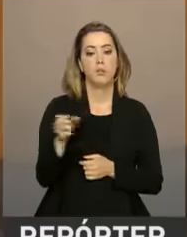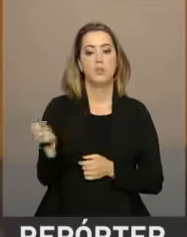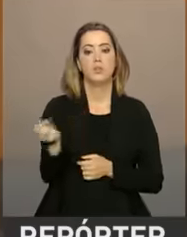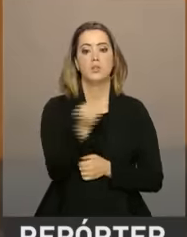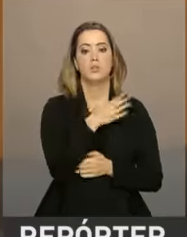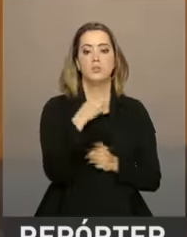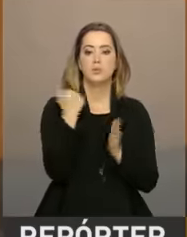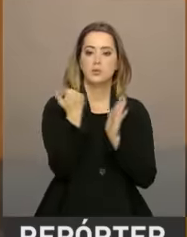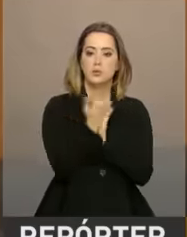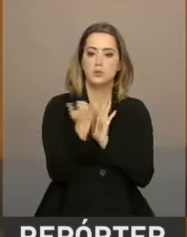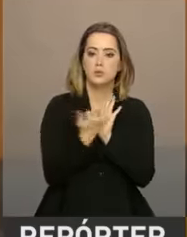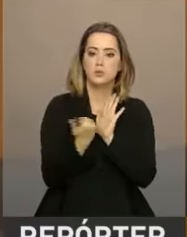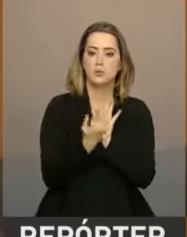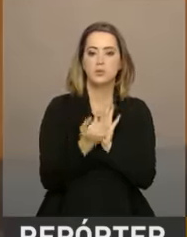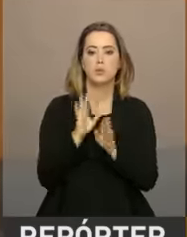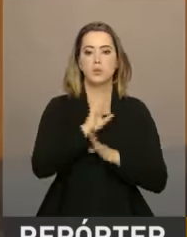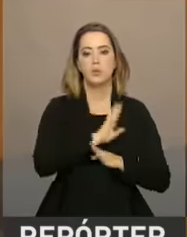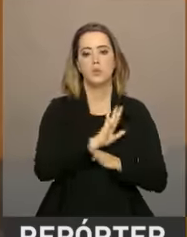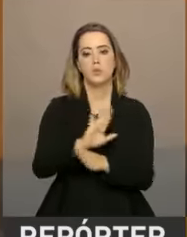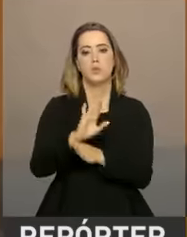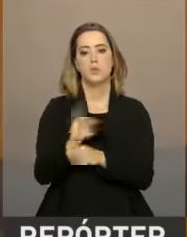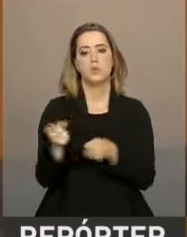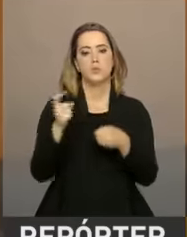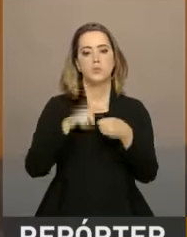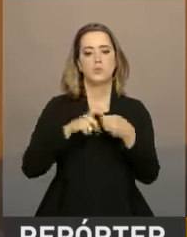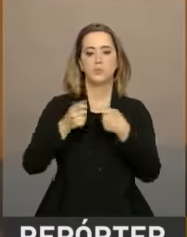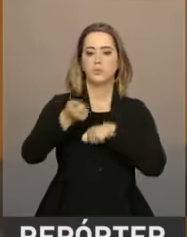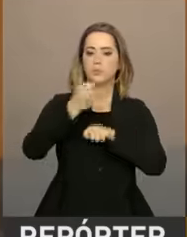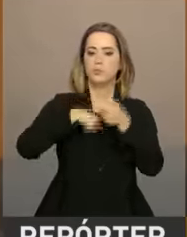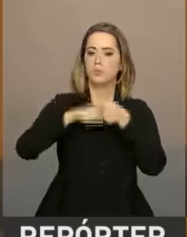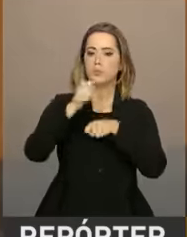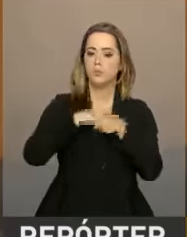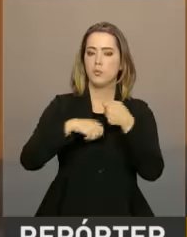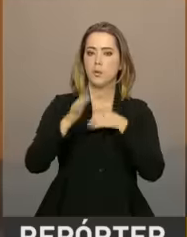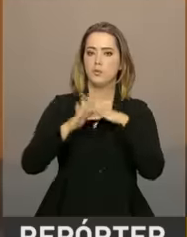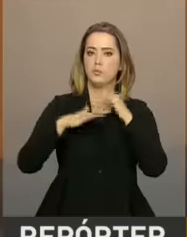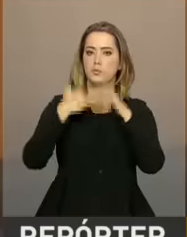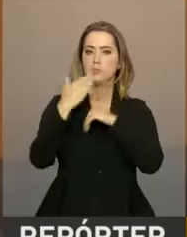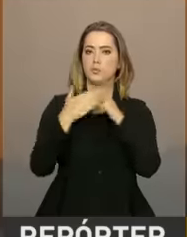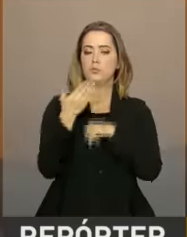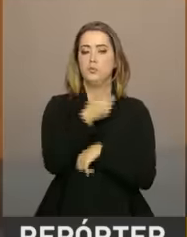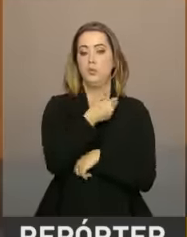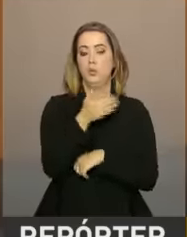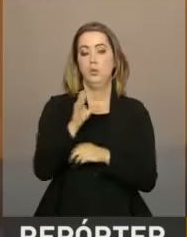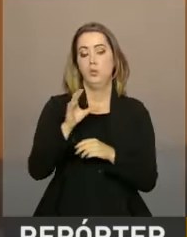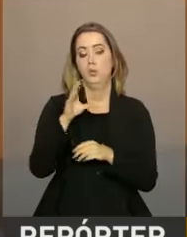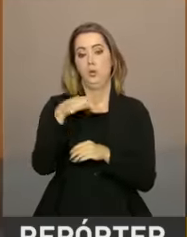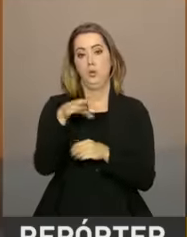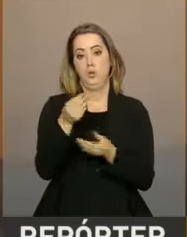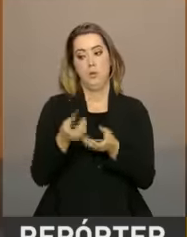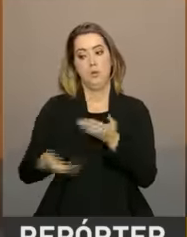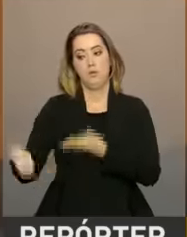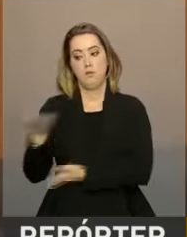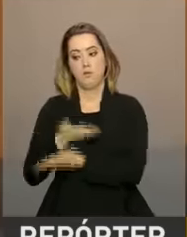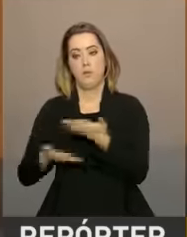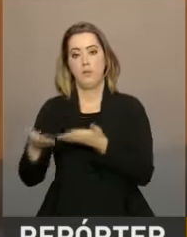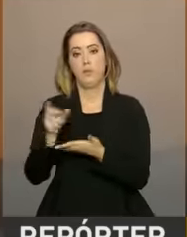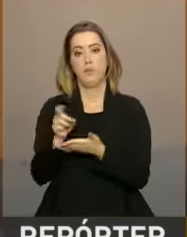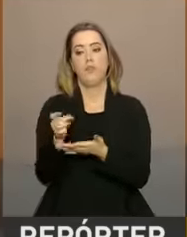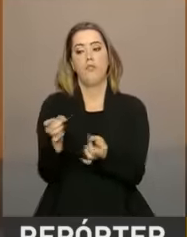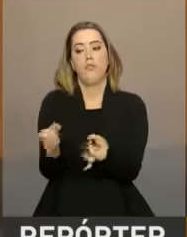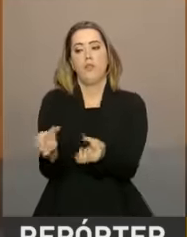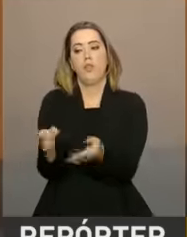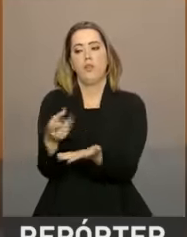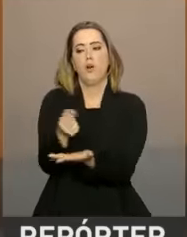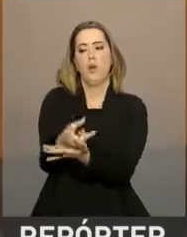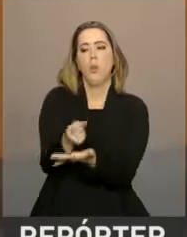apoio à retomada do crescimento eh o comércio exterior é importante pra retomada do crescimento eh sobretudo